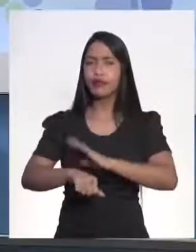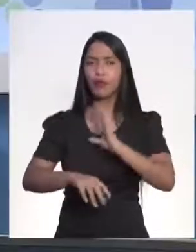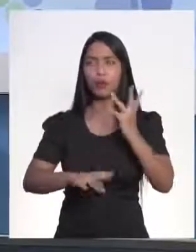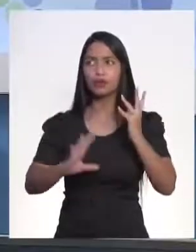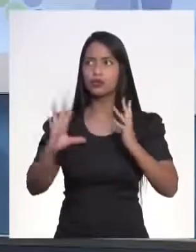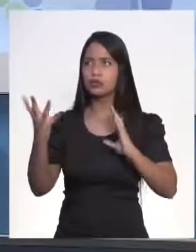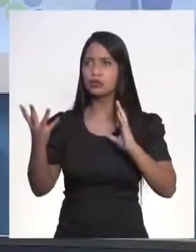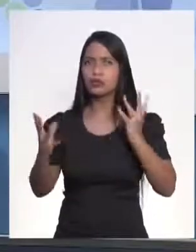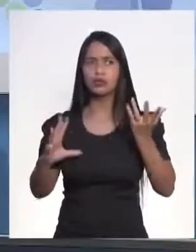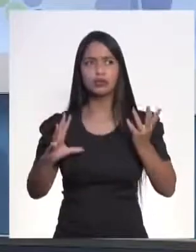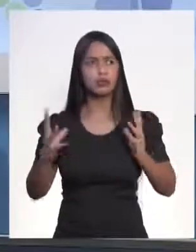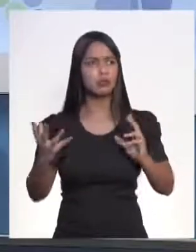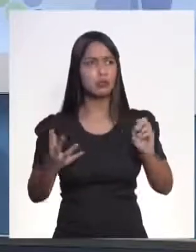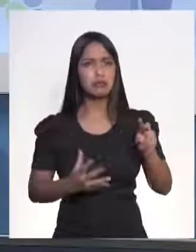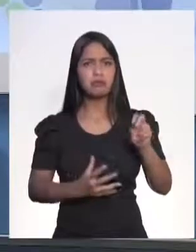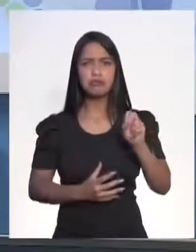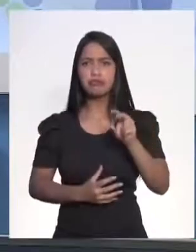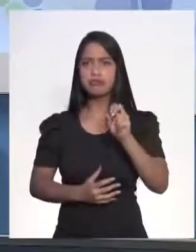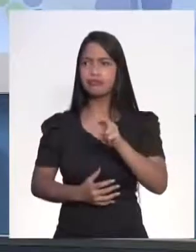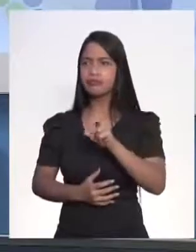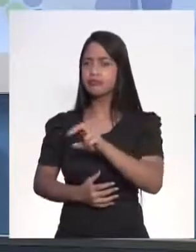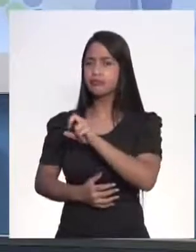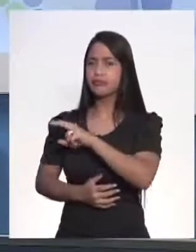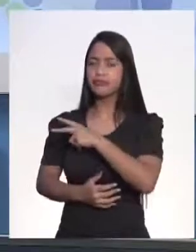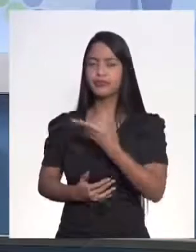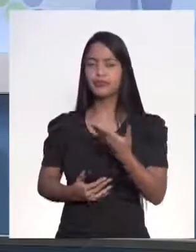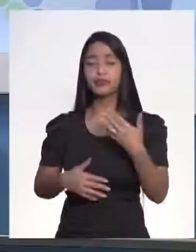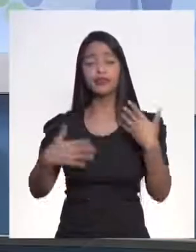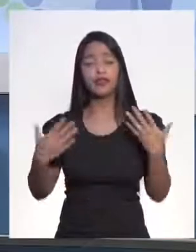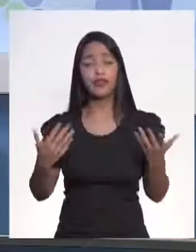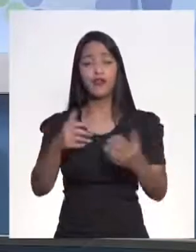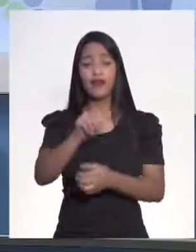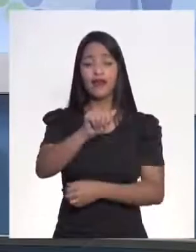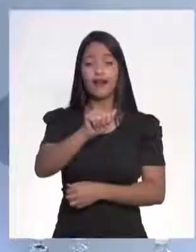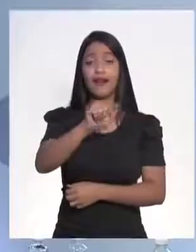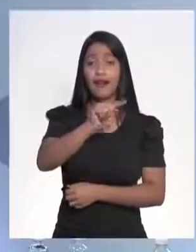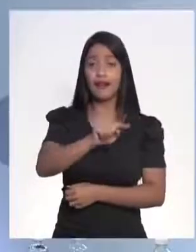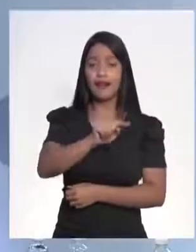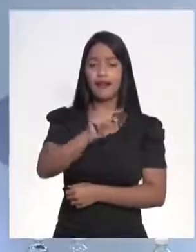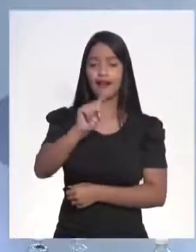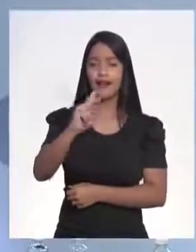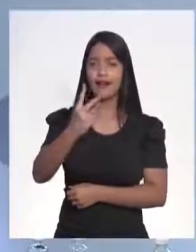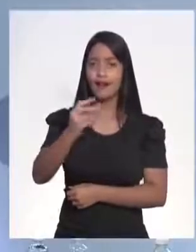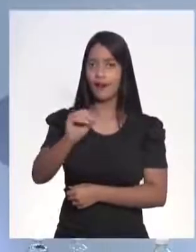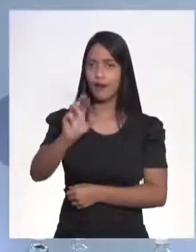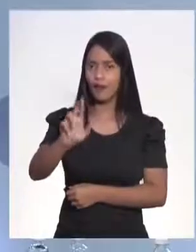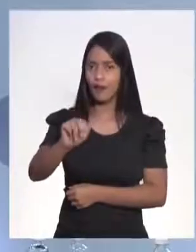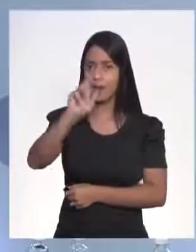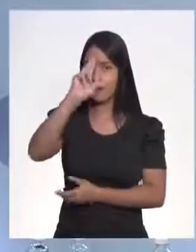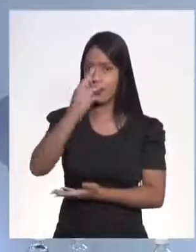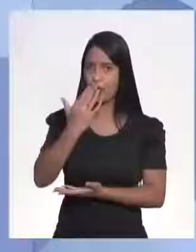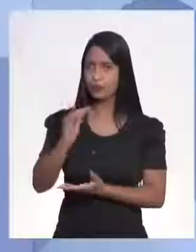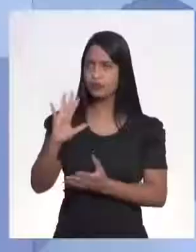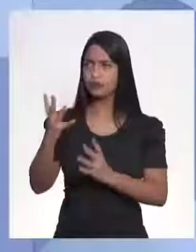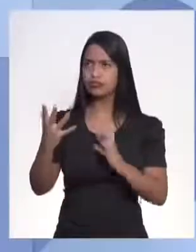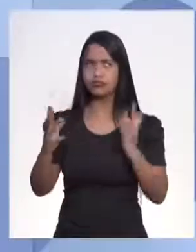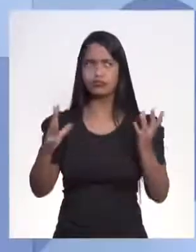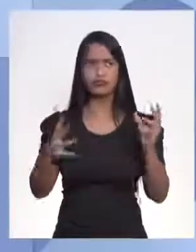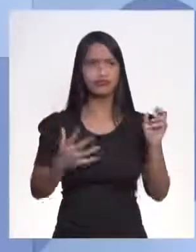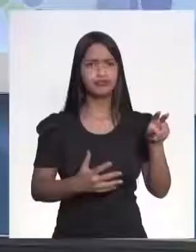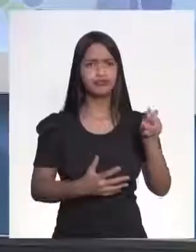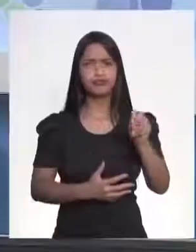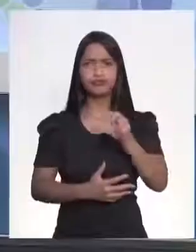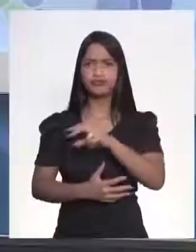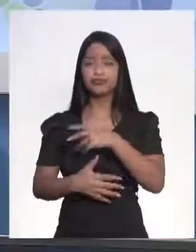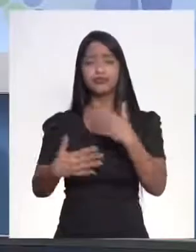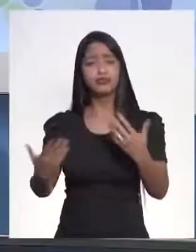estavam acontecendo Então a hora do almoço várias coisas aconteciam ela não né Ainda mais